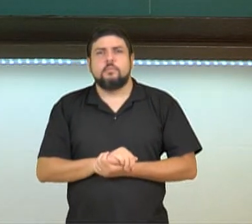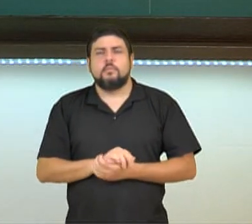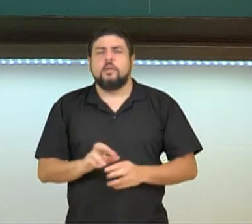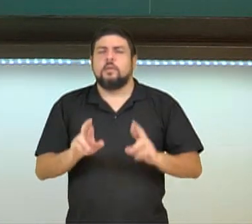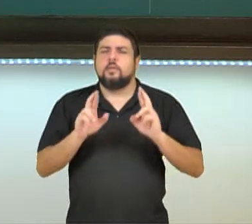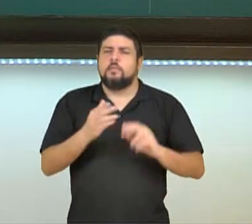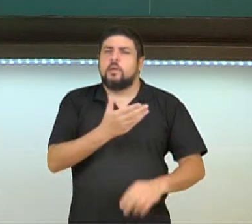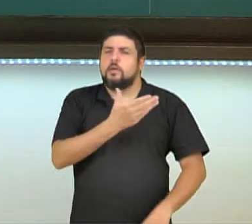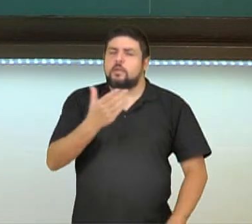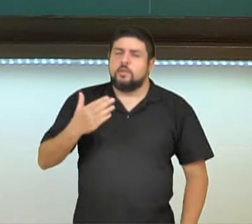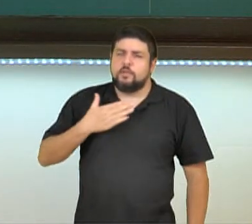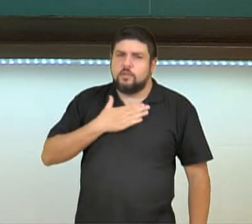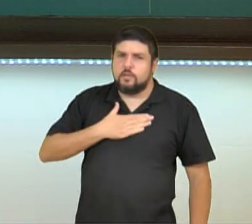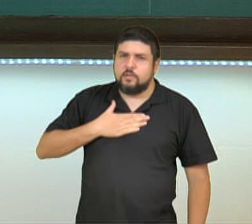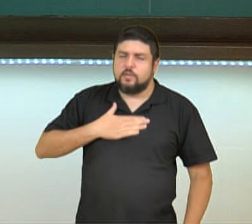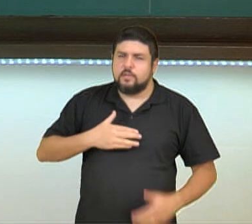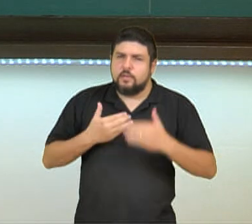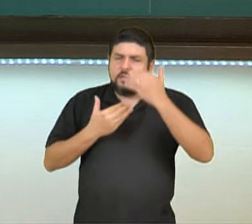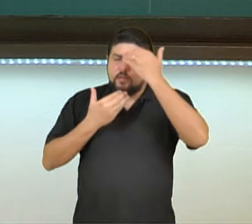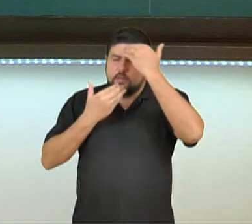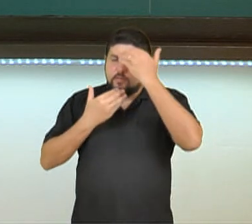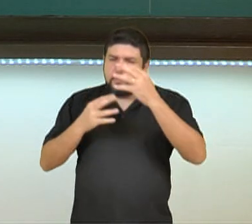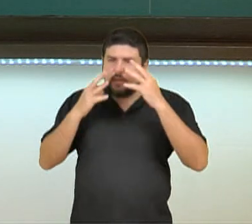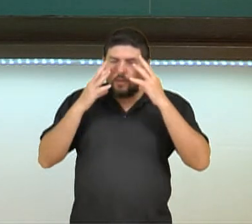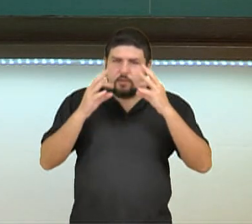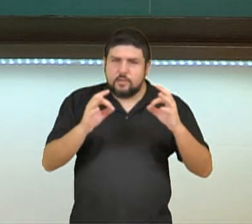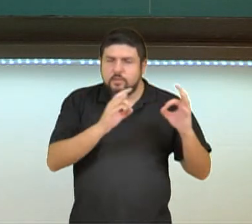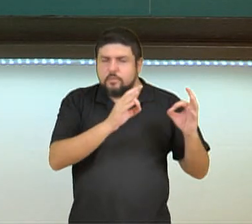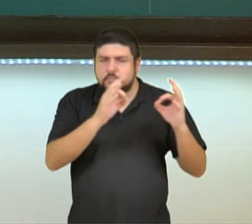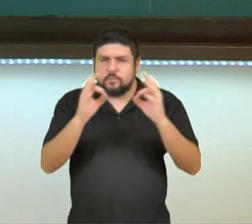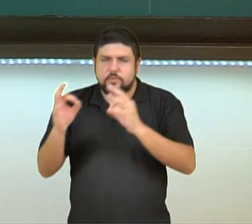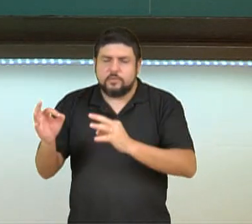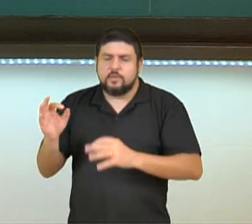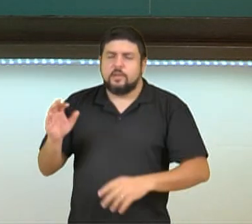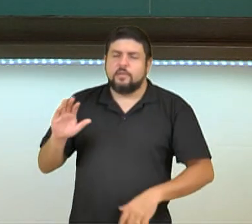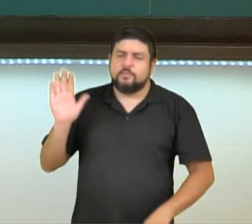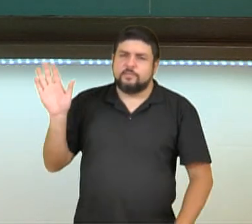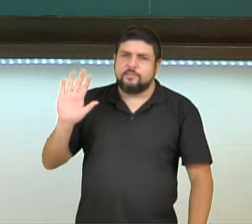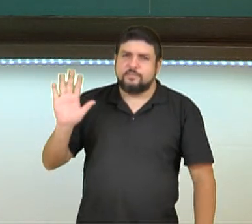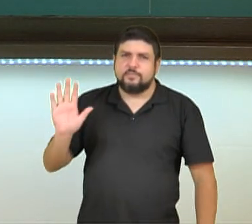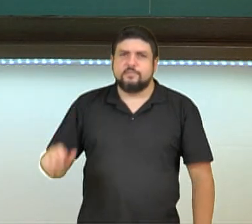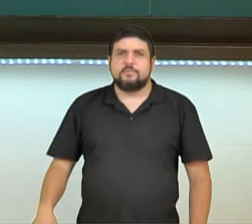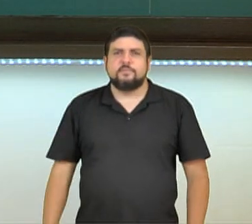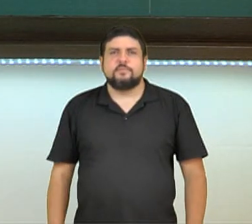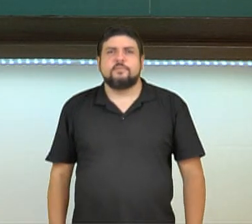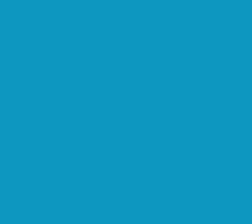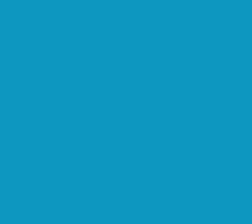você tenha gostado dessa aula, agradeço a sua atenção aqui comigo e até breve.